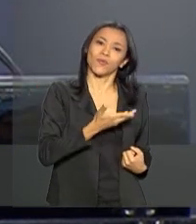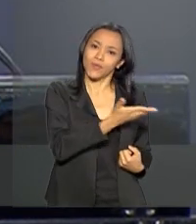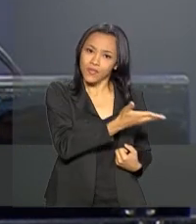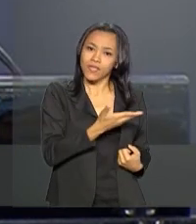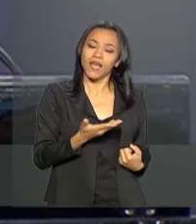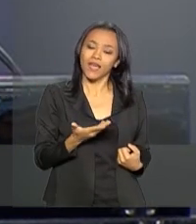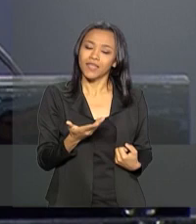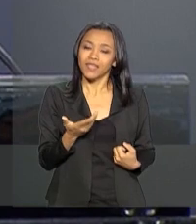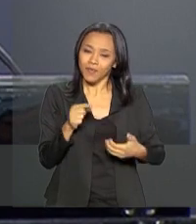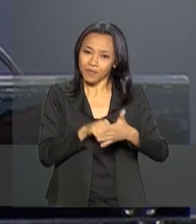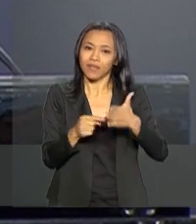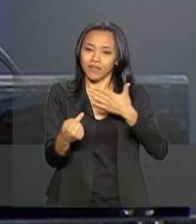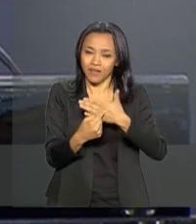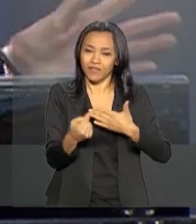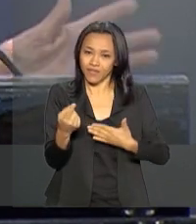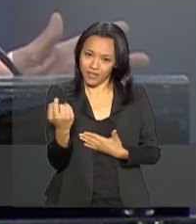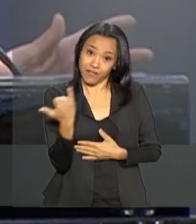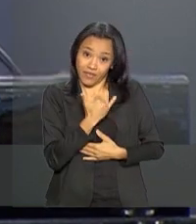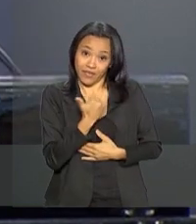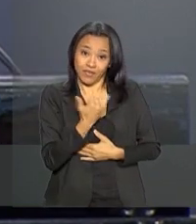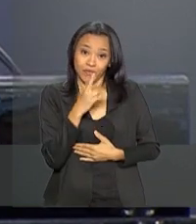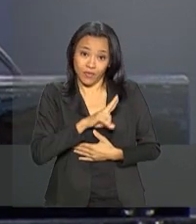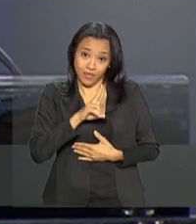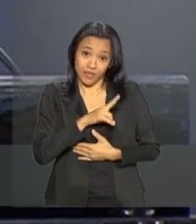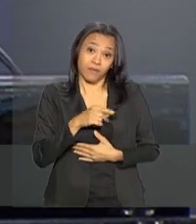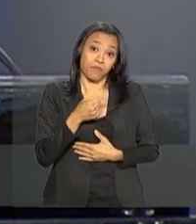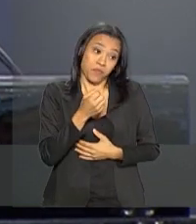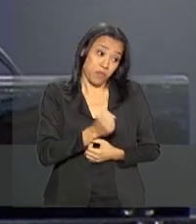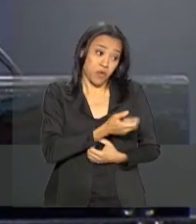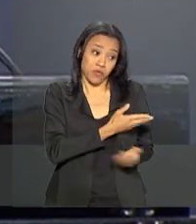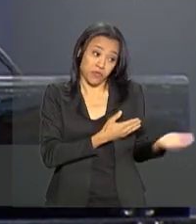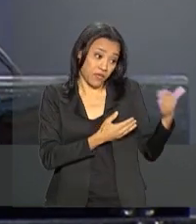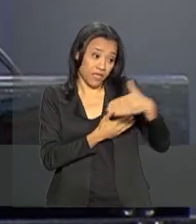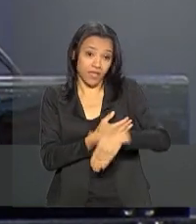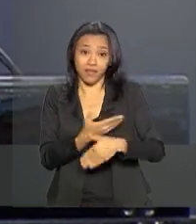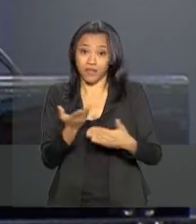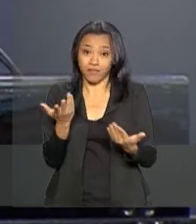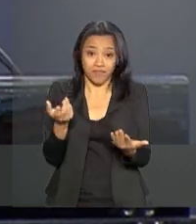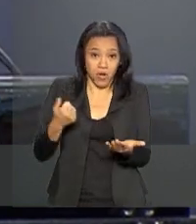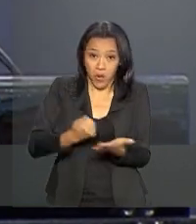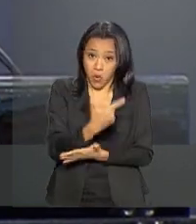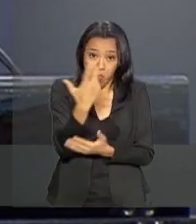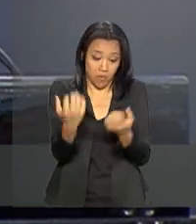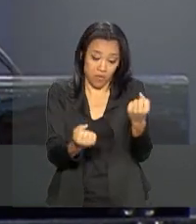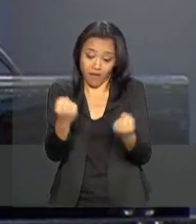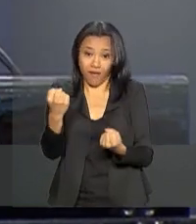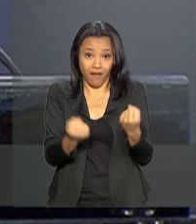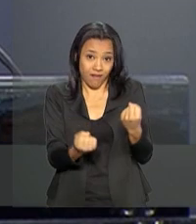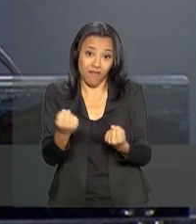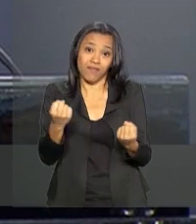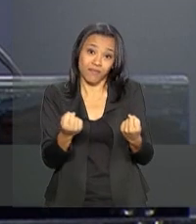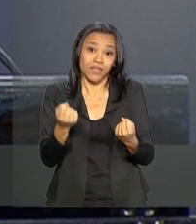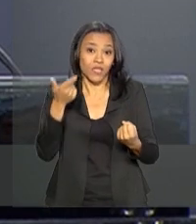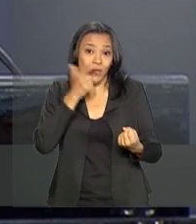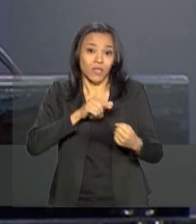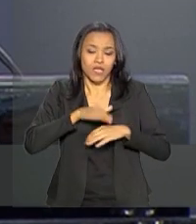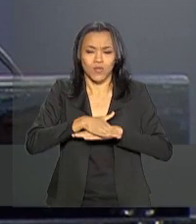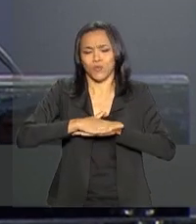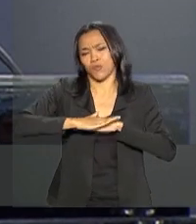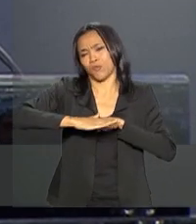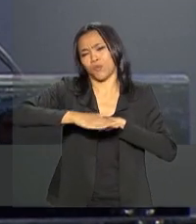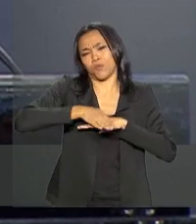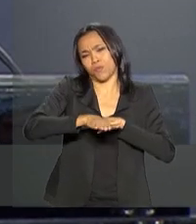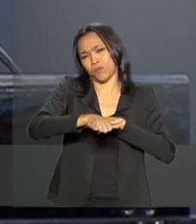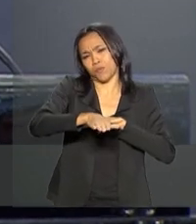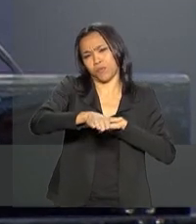pelo povo brasileiro, ou venha ao Salão do Automóvel, adquira um automóvel e trilhe, não é? Trilhe esse caminho